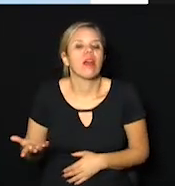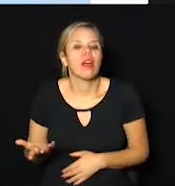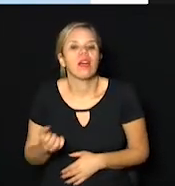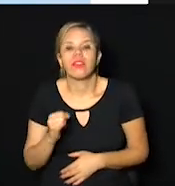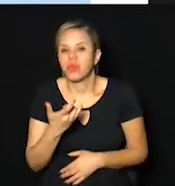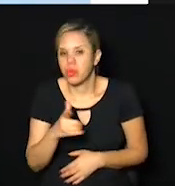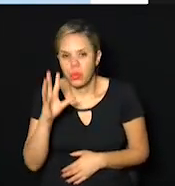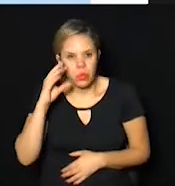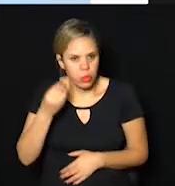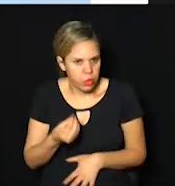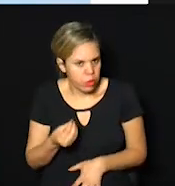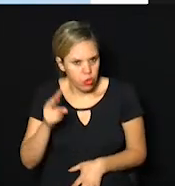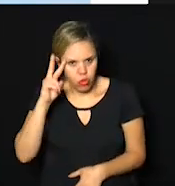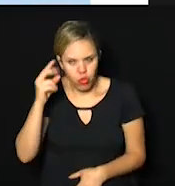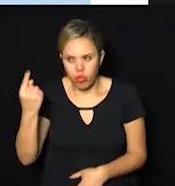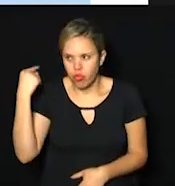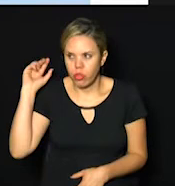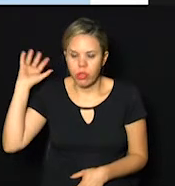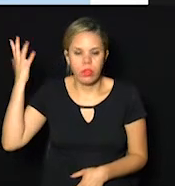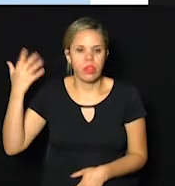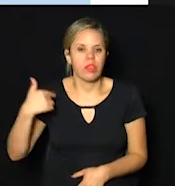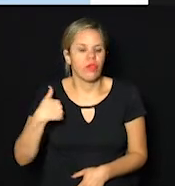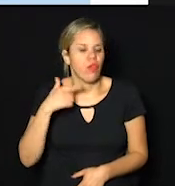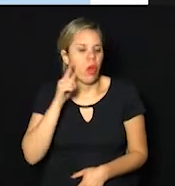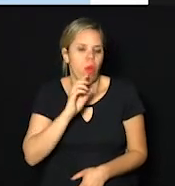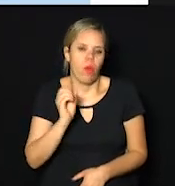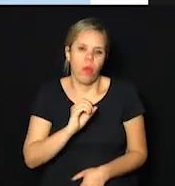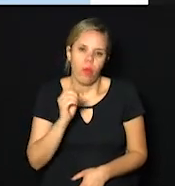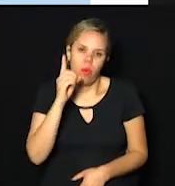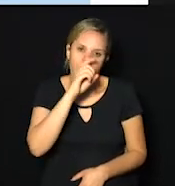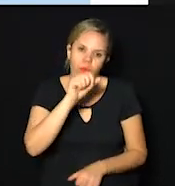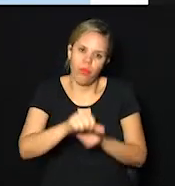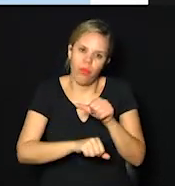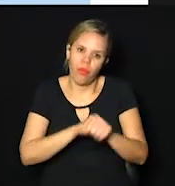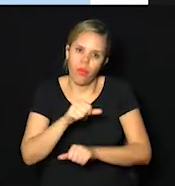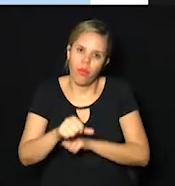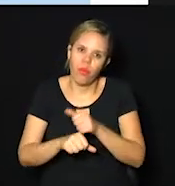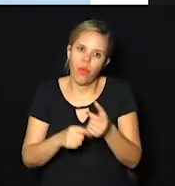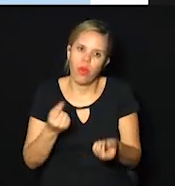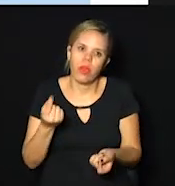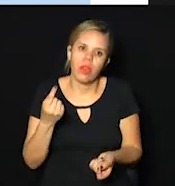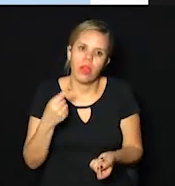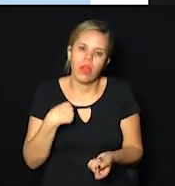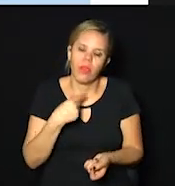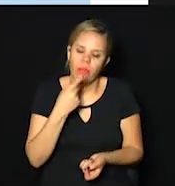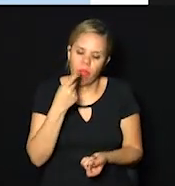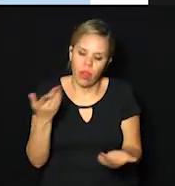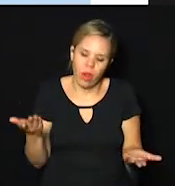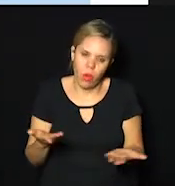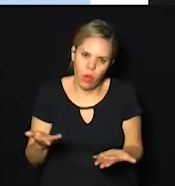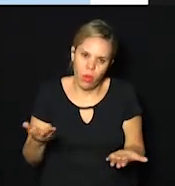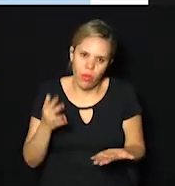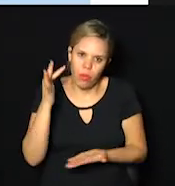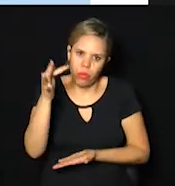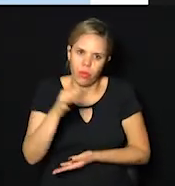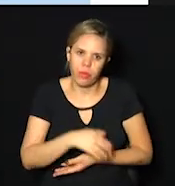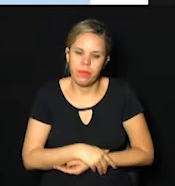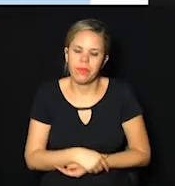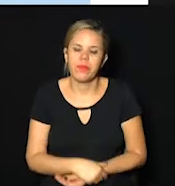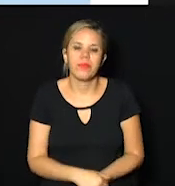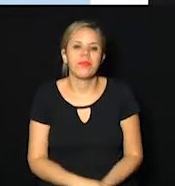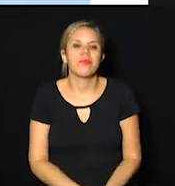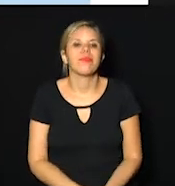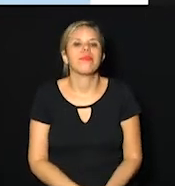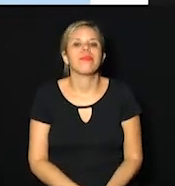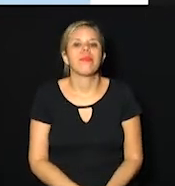compreensão histórica, muito dificilmente a gente vai conseguir modificar aquilo que a gente disse agora, modificar o futuro. Então,